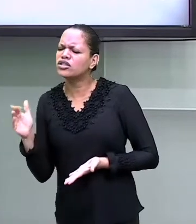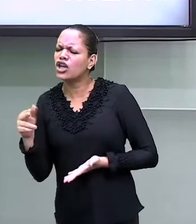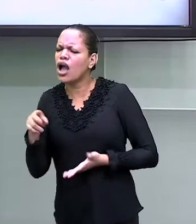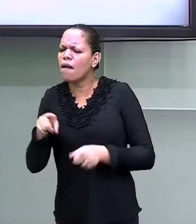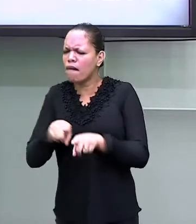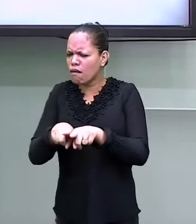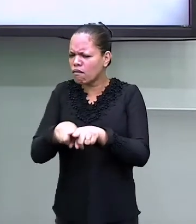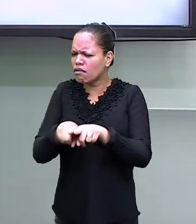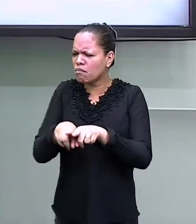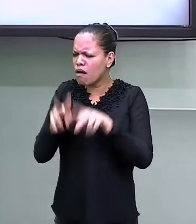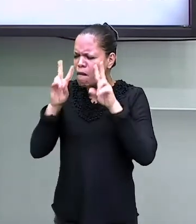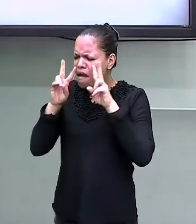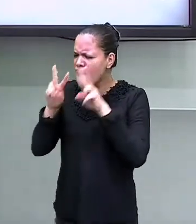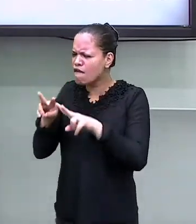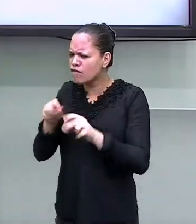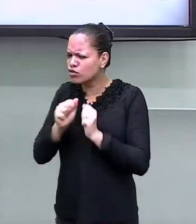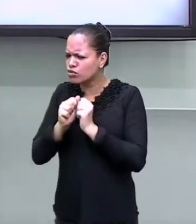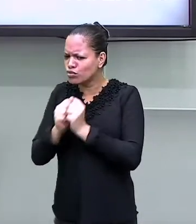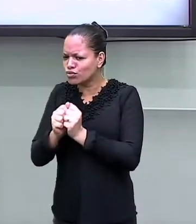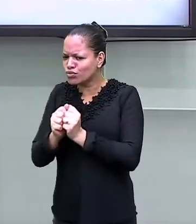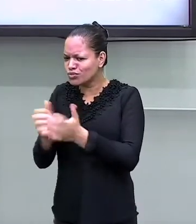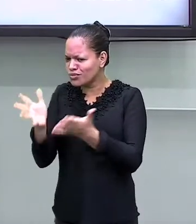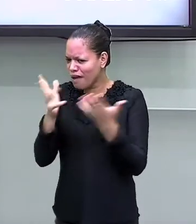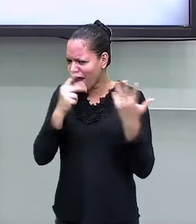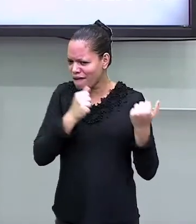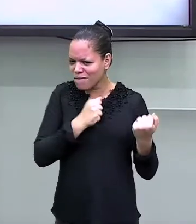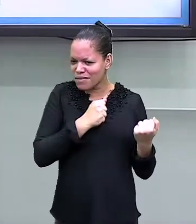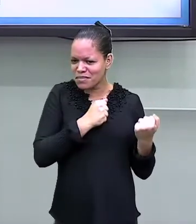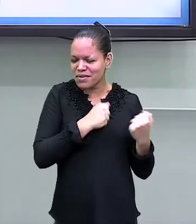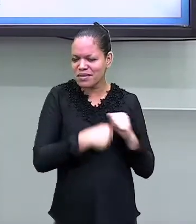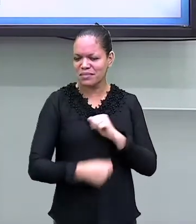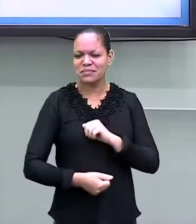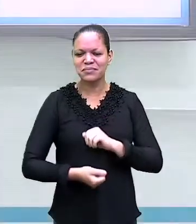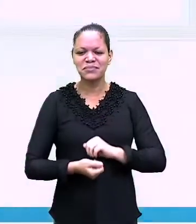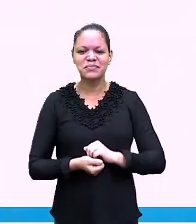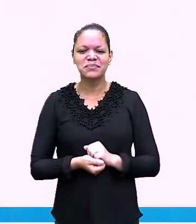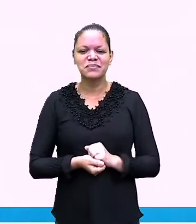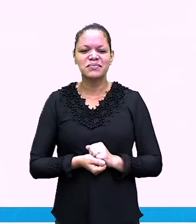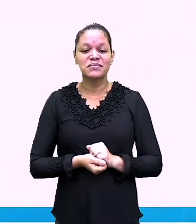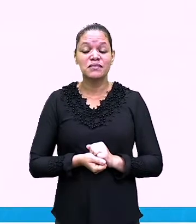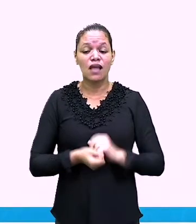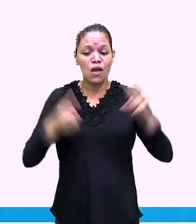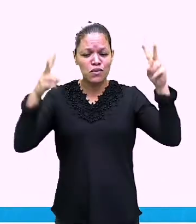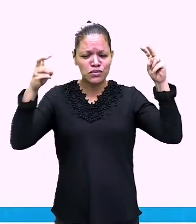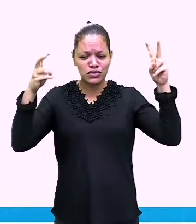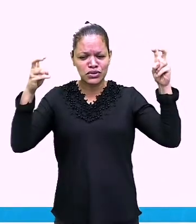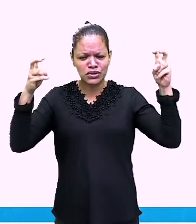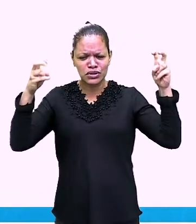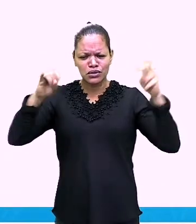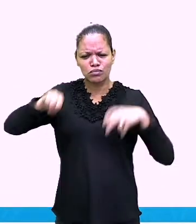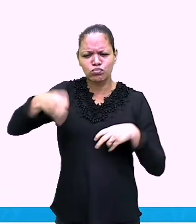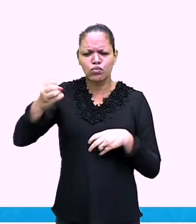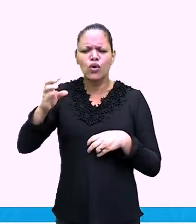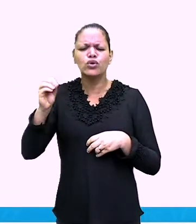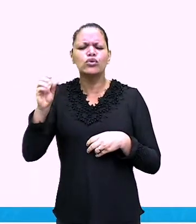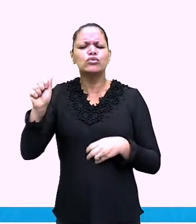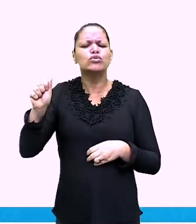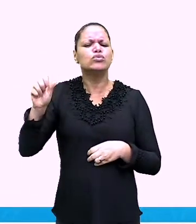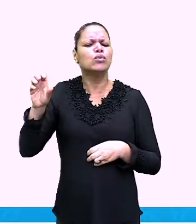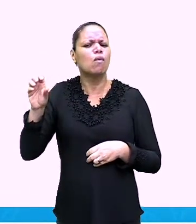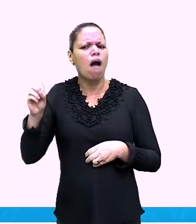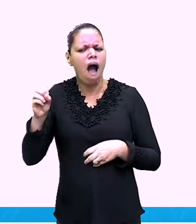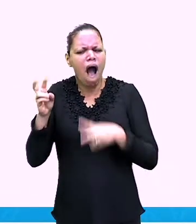muito legal, tá bom? Vem comigo para a gente ver a leitura. O título do nosso texto é